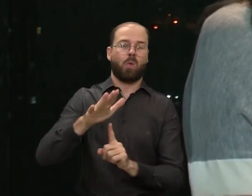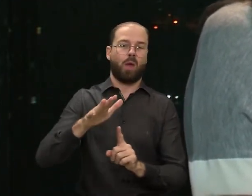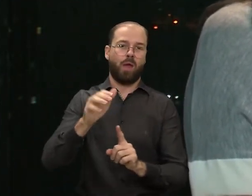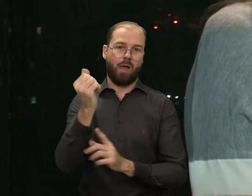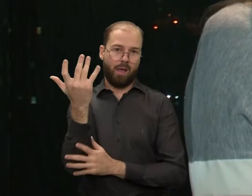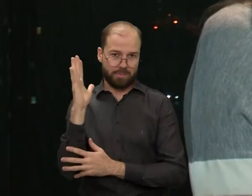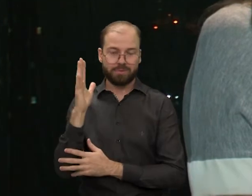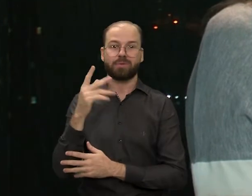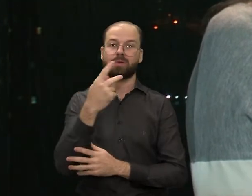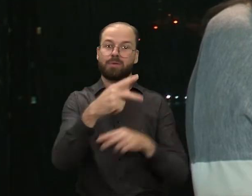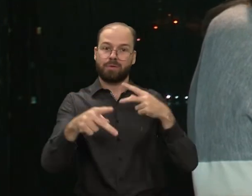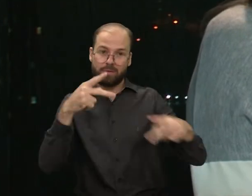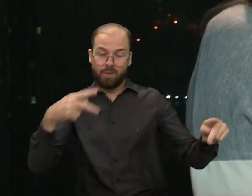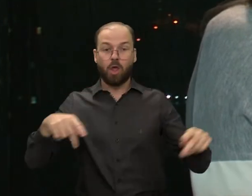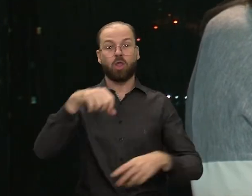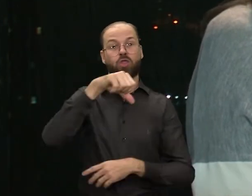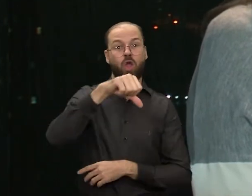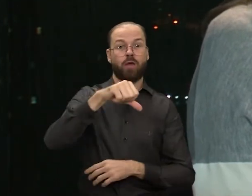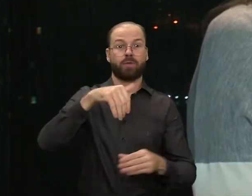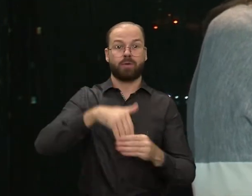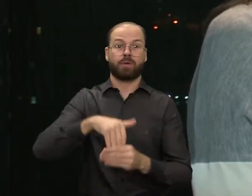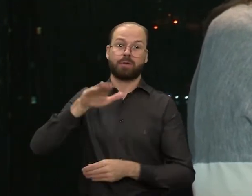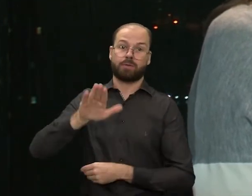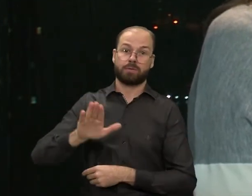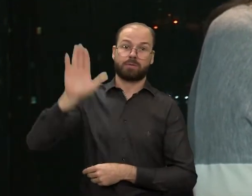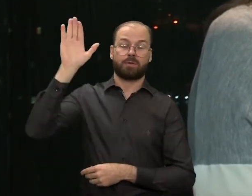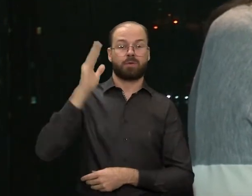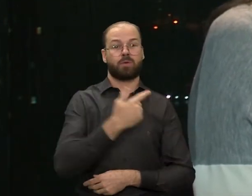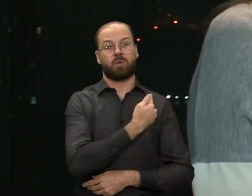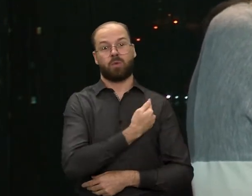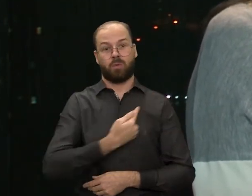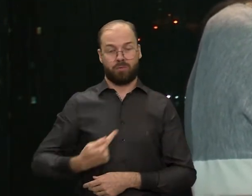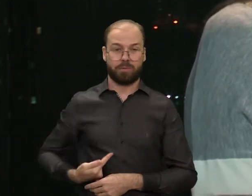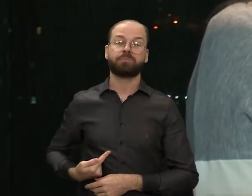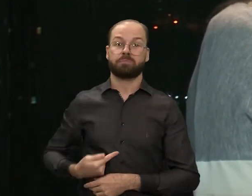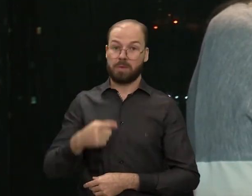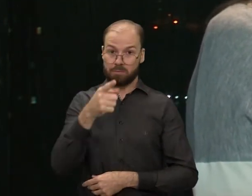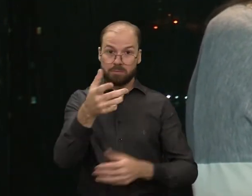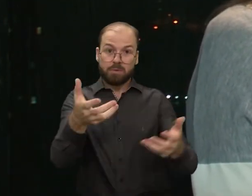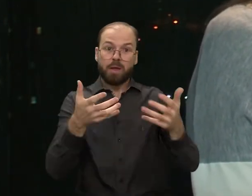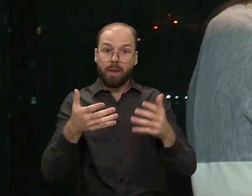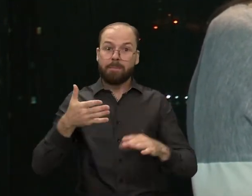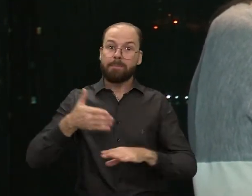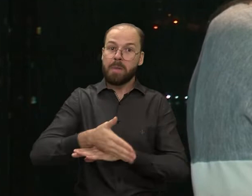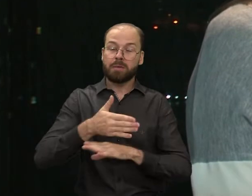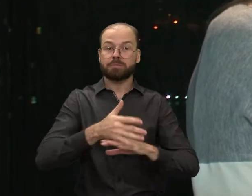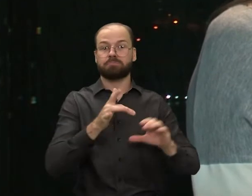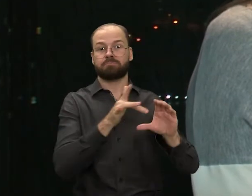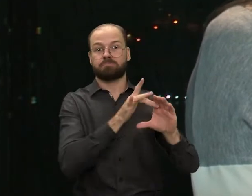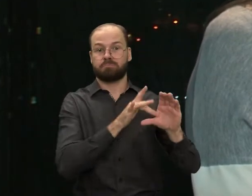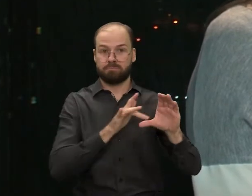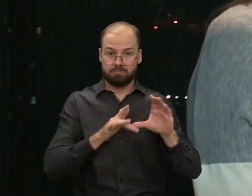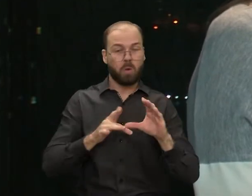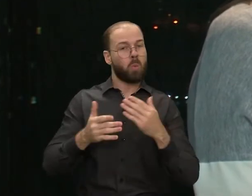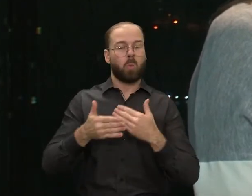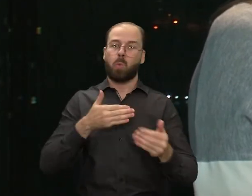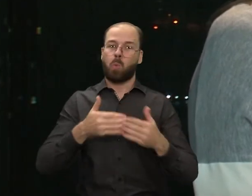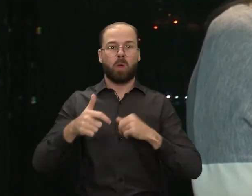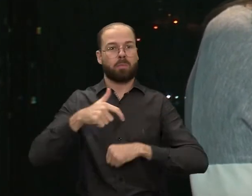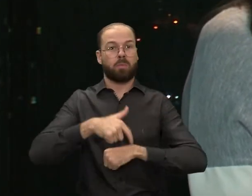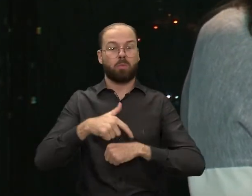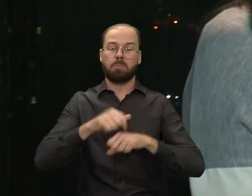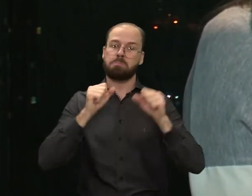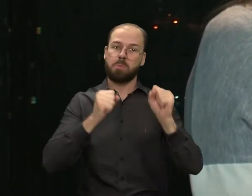feitas pelos 9 candidatos ao governo do estado de Goiás. Se você quiser participar do Conexões em qualquer momento, seja